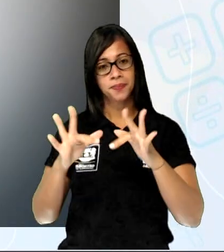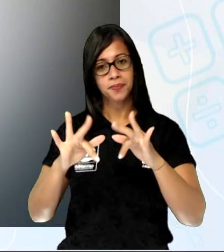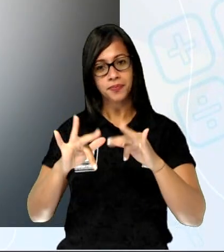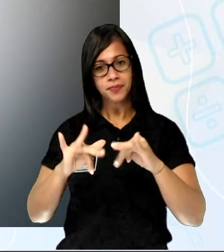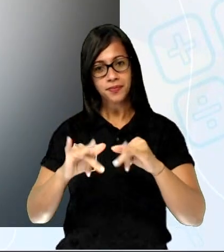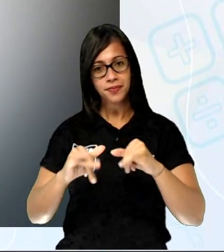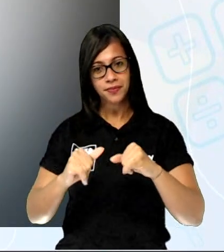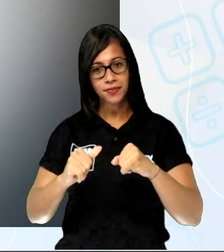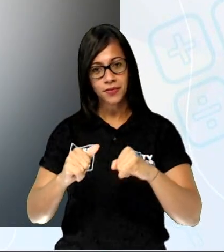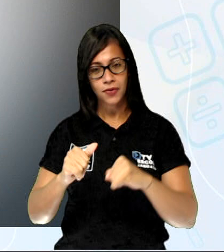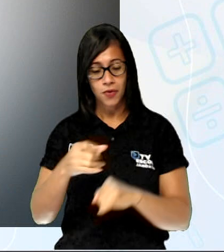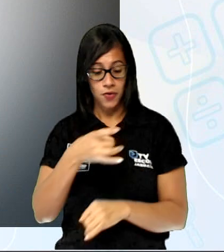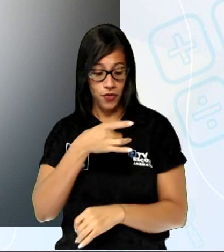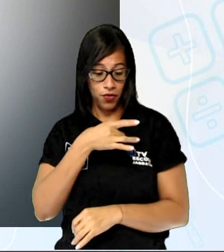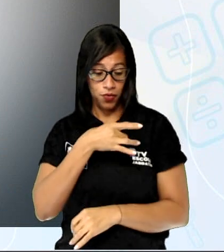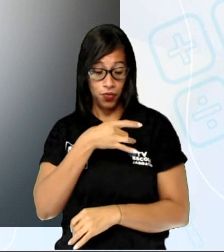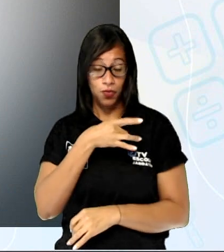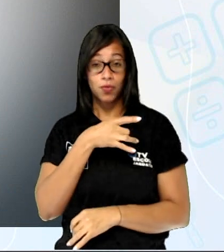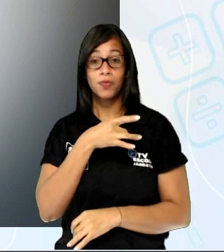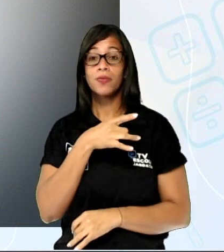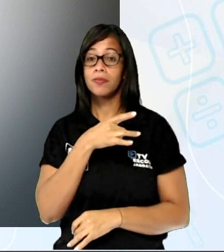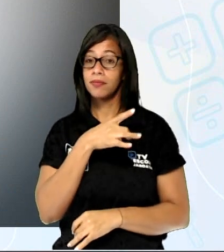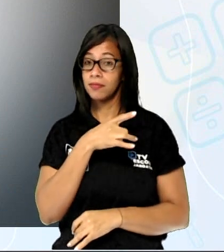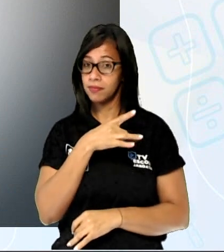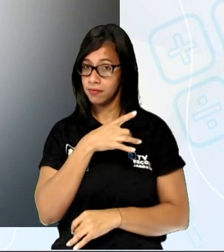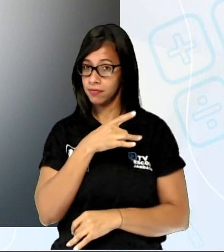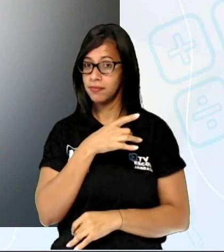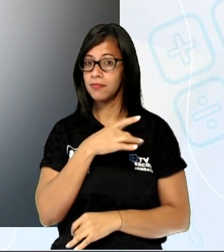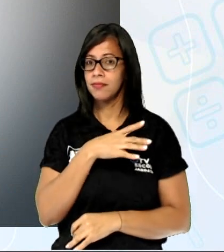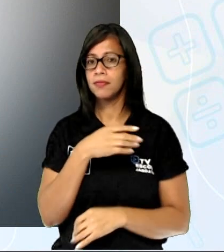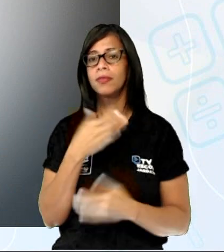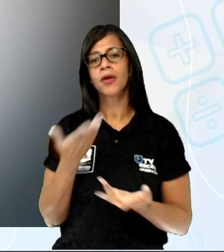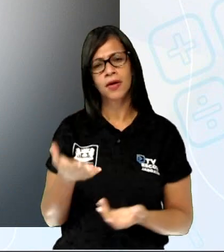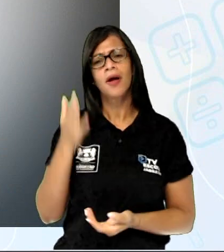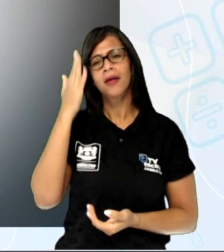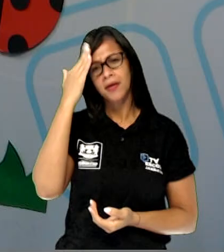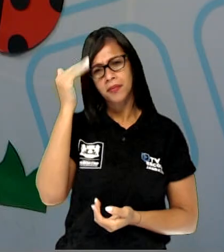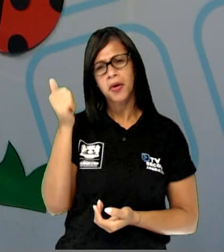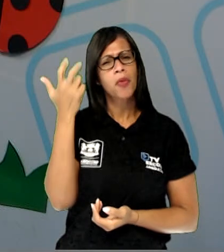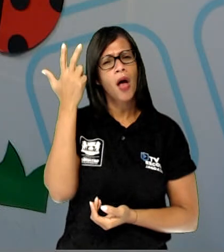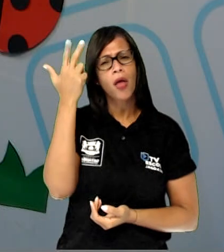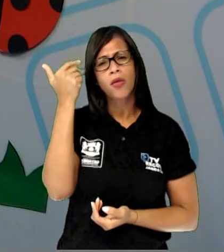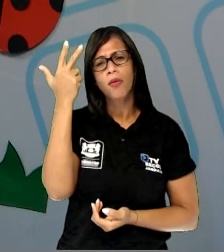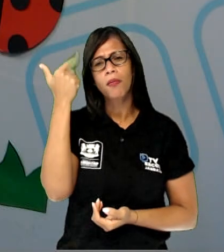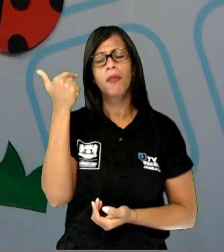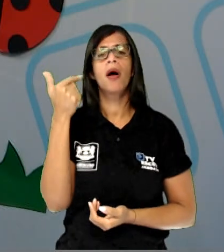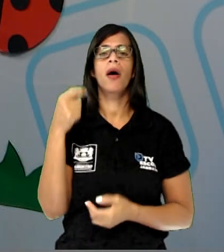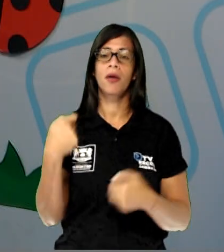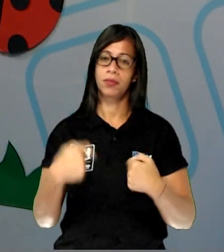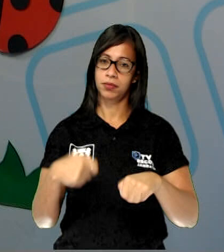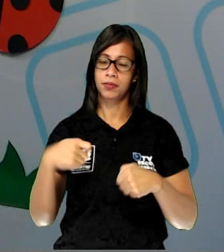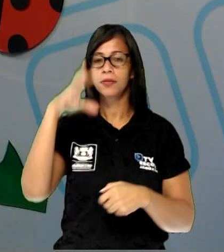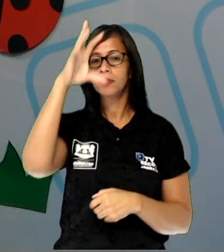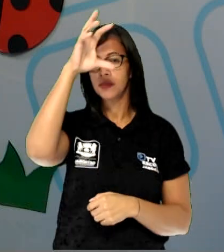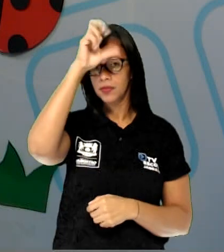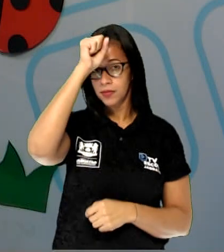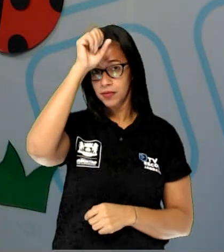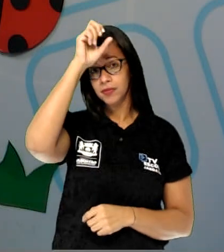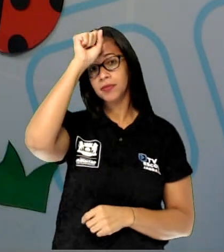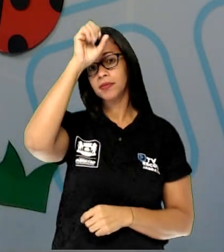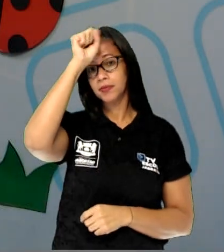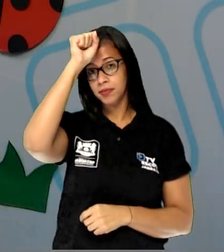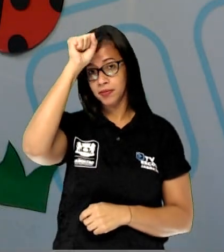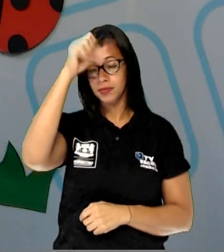os nossos medos, que já vimos que é algo muito natural, mas que precisamos aprender a